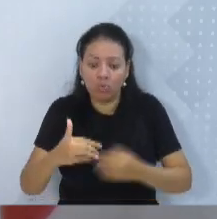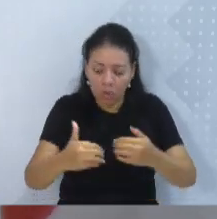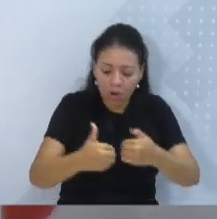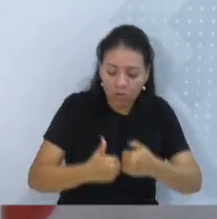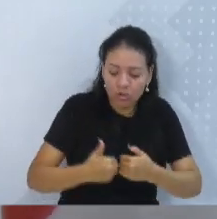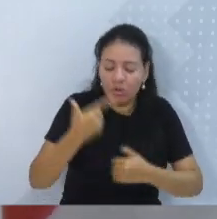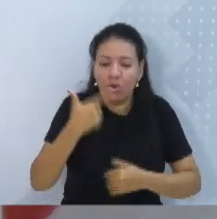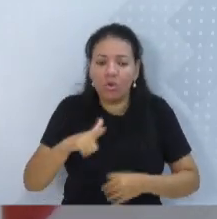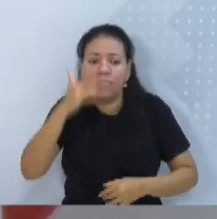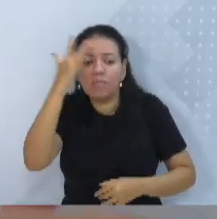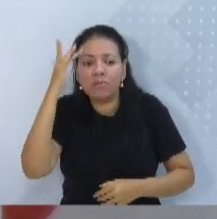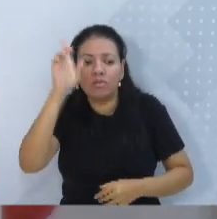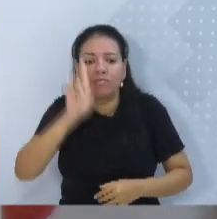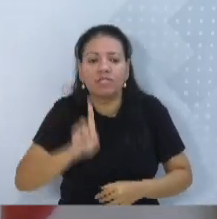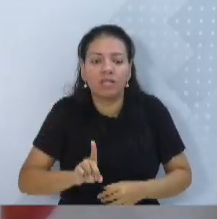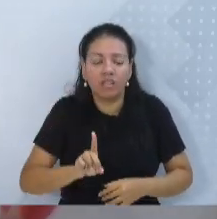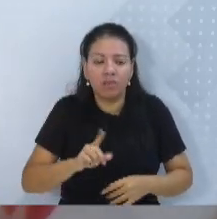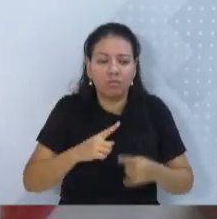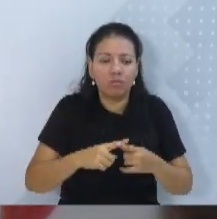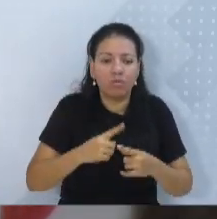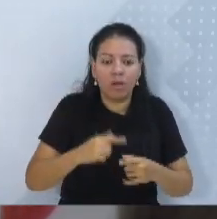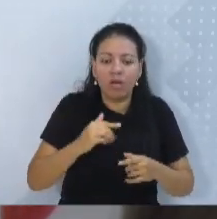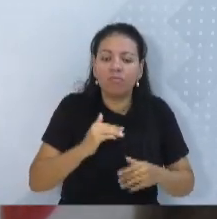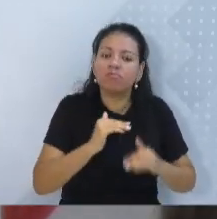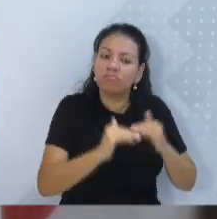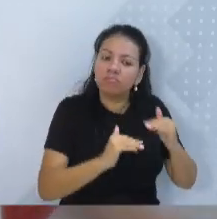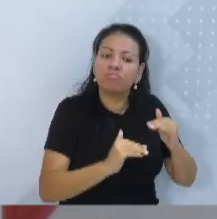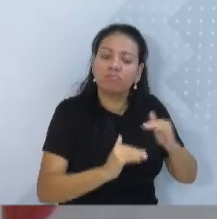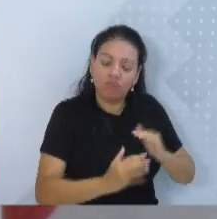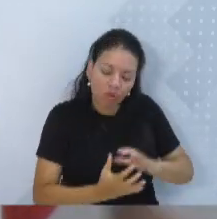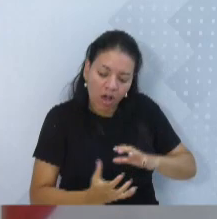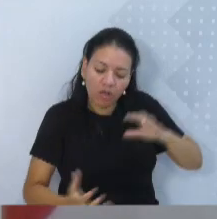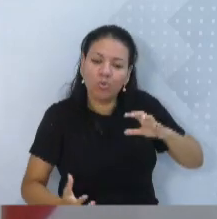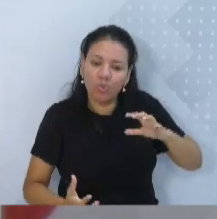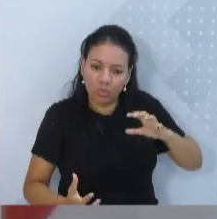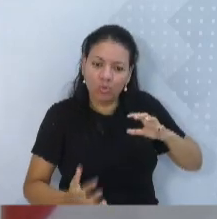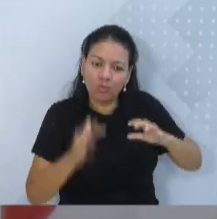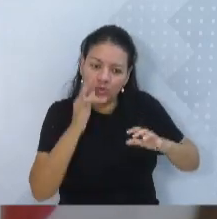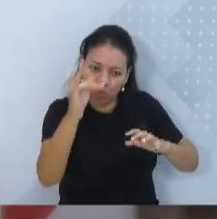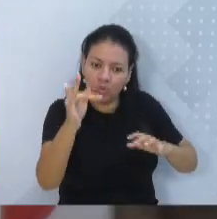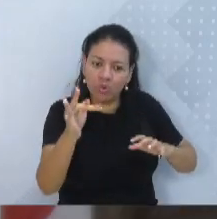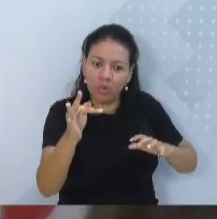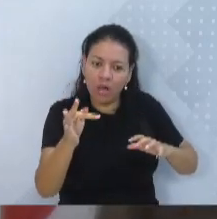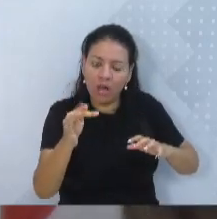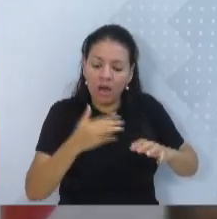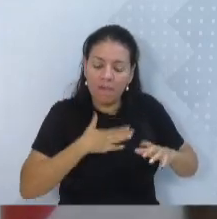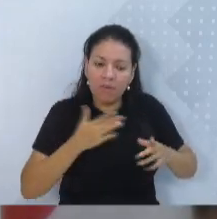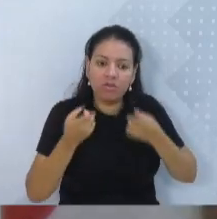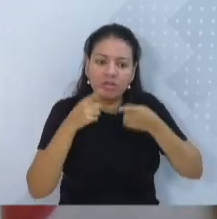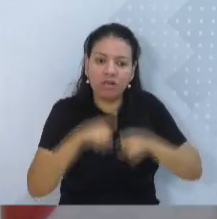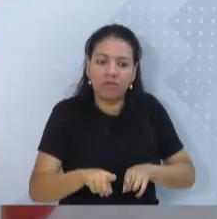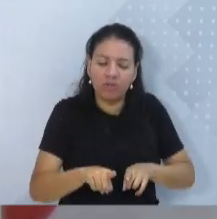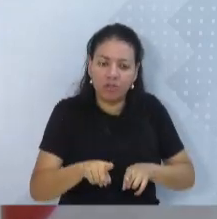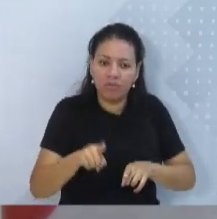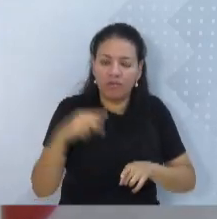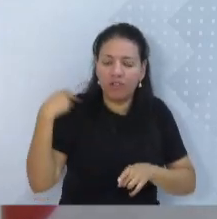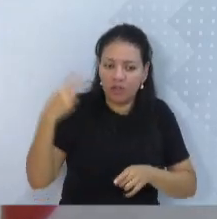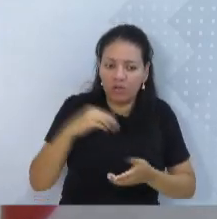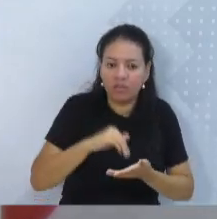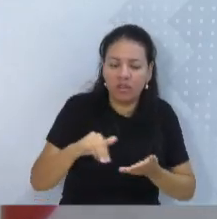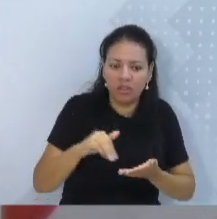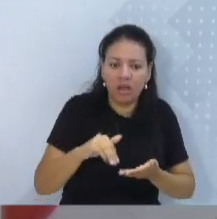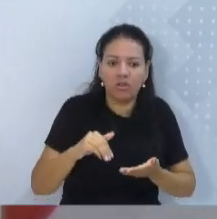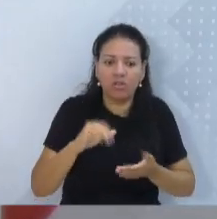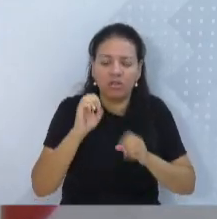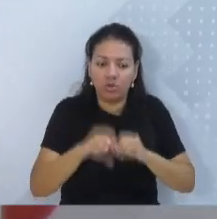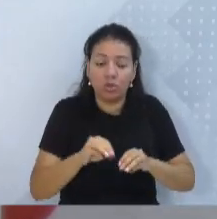pessoas com deficiência porque eles vão crescer e aqui eu lanço meu desafio a vocês vereadores e secretário de educação onde